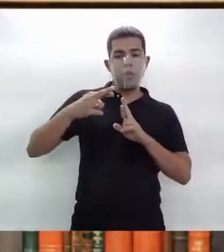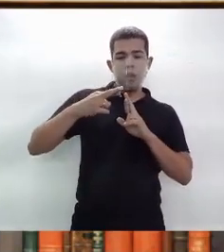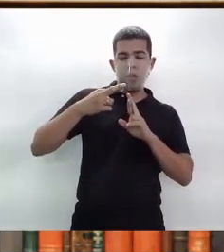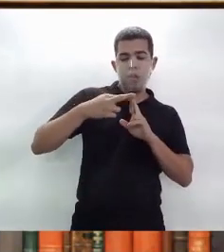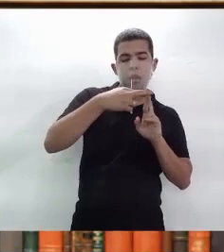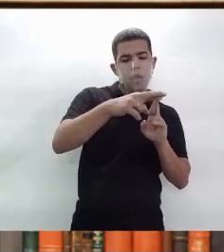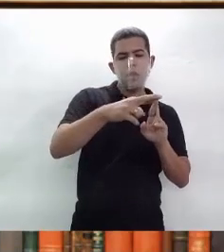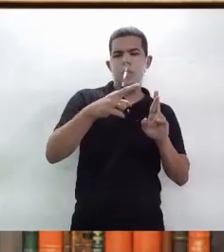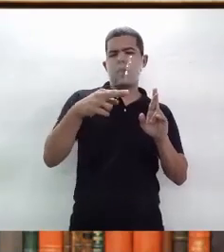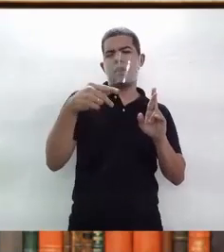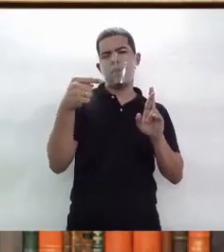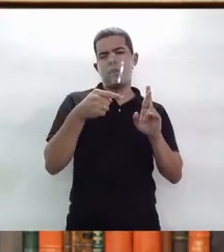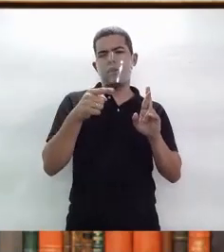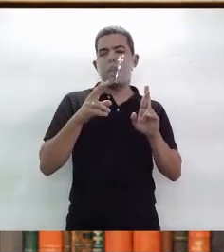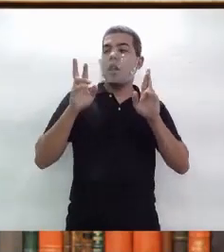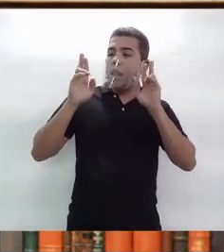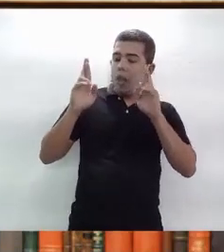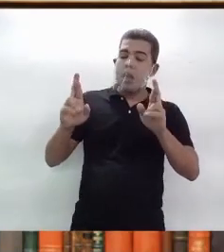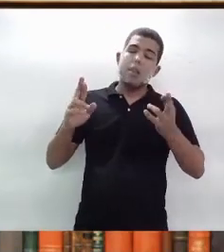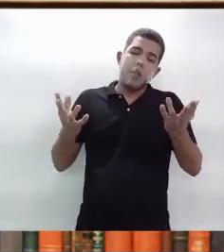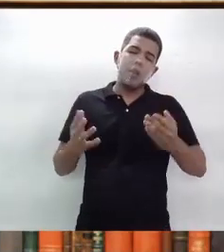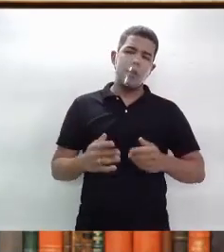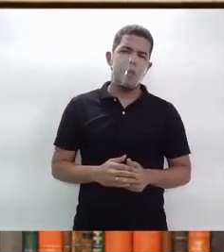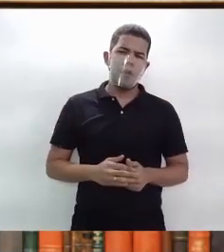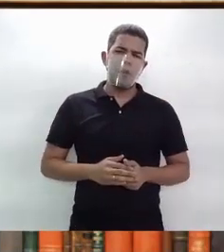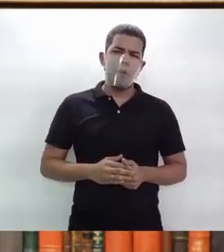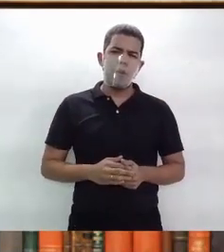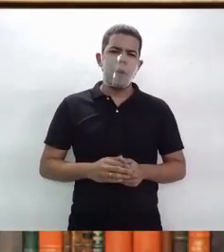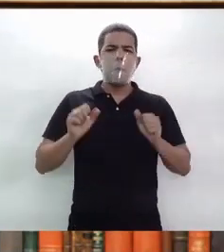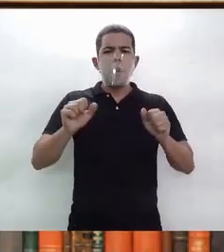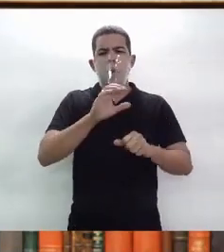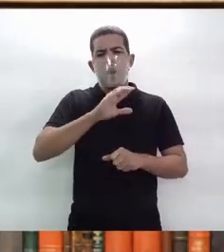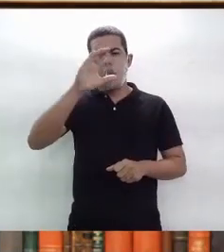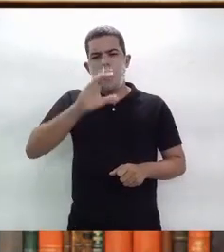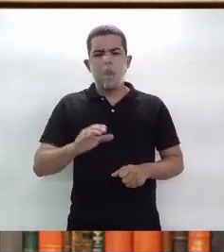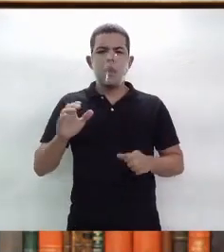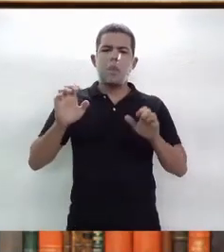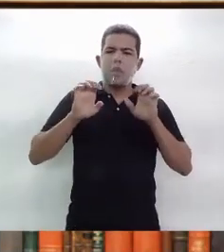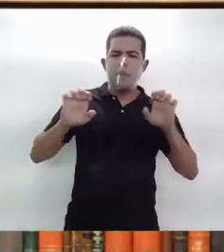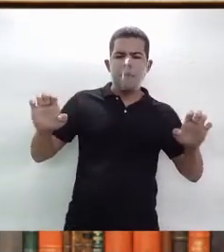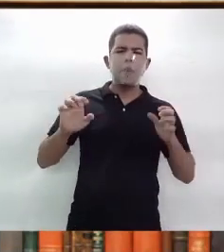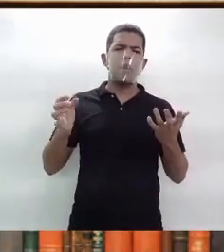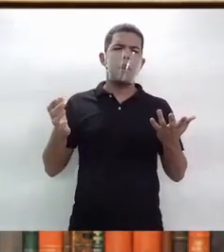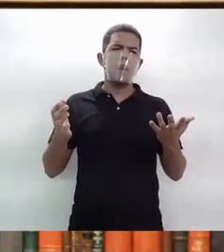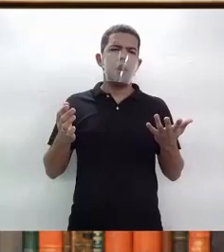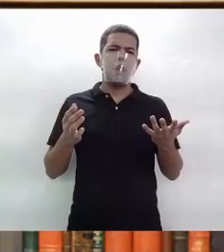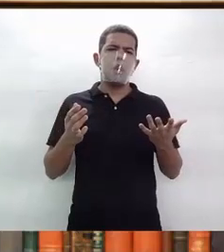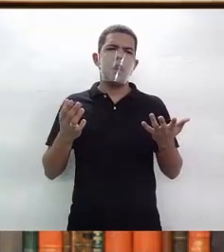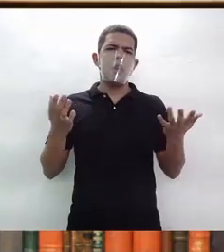respeito, independente da distinção, seja católico, seja evangélico, seja